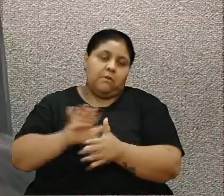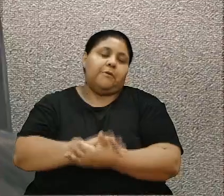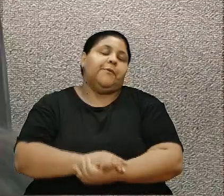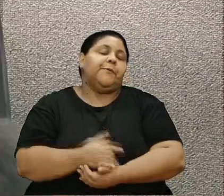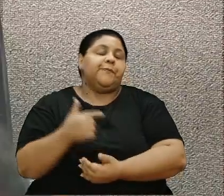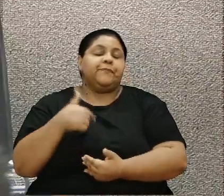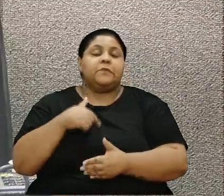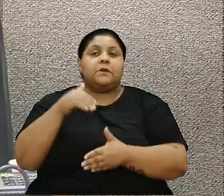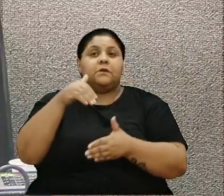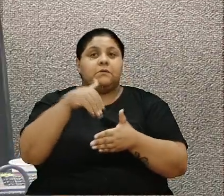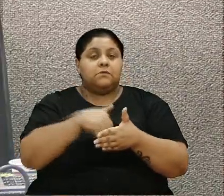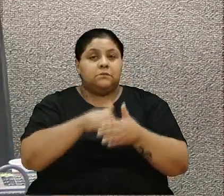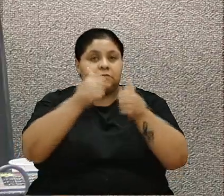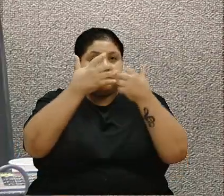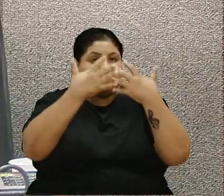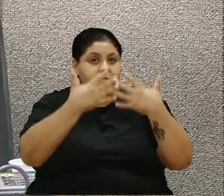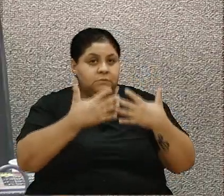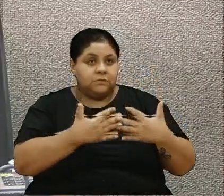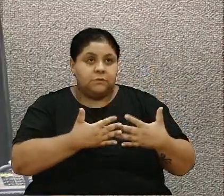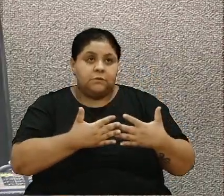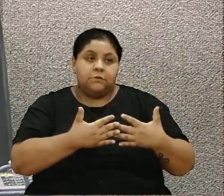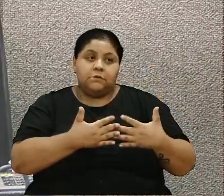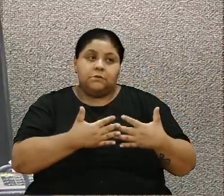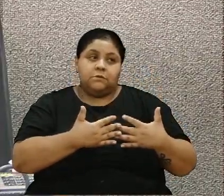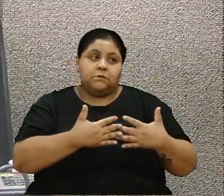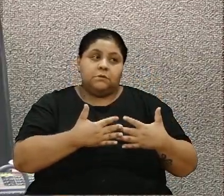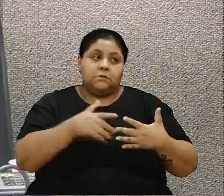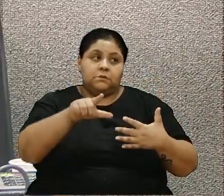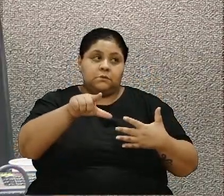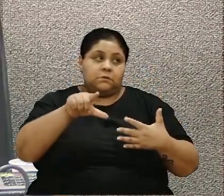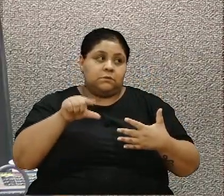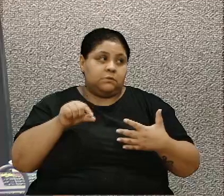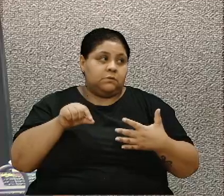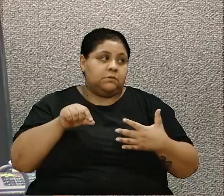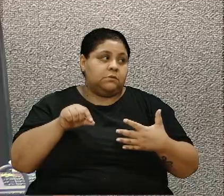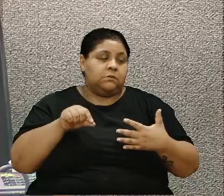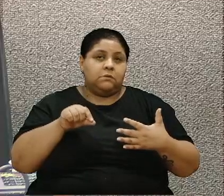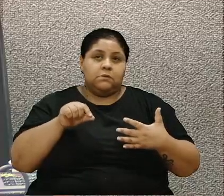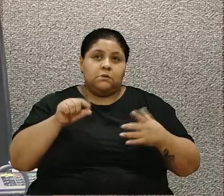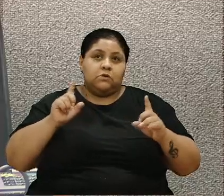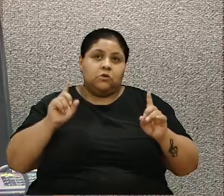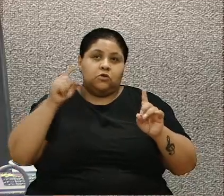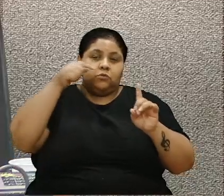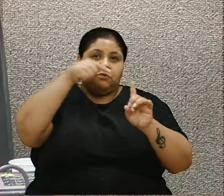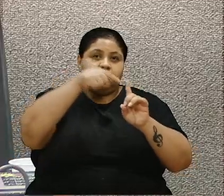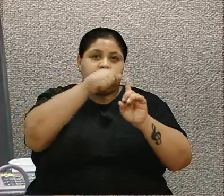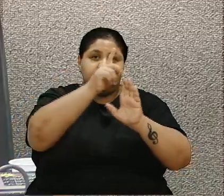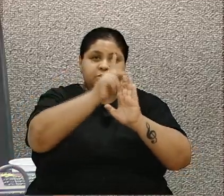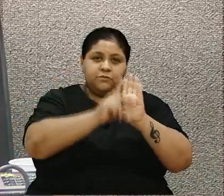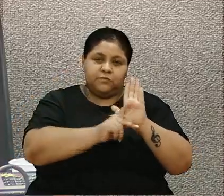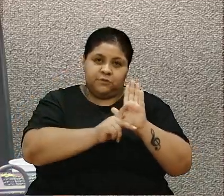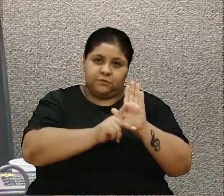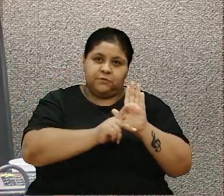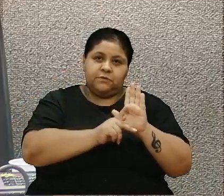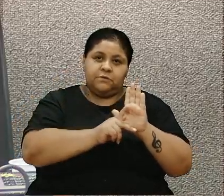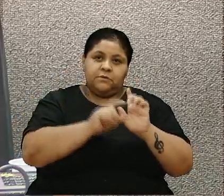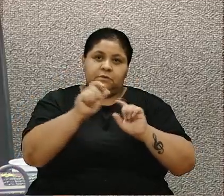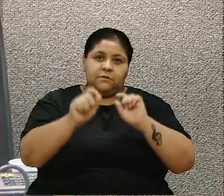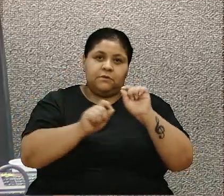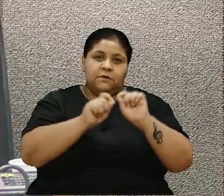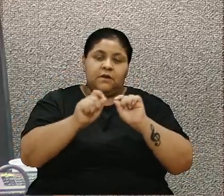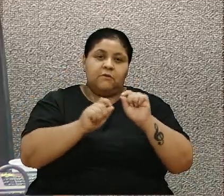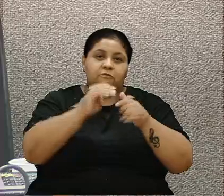meu voto aqui, a exposição de motivos, ela define bem qual que é o objeto desse projeto. E quem